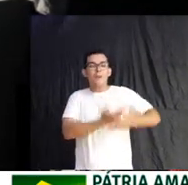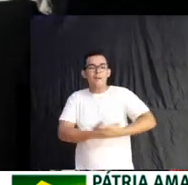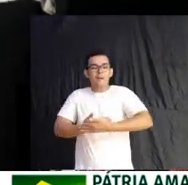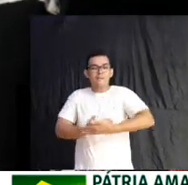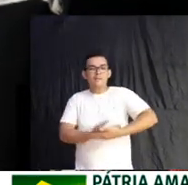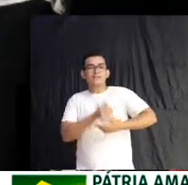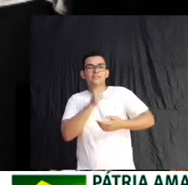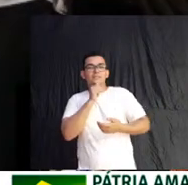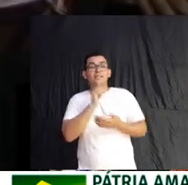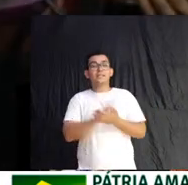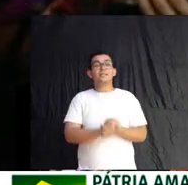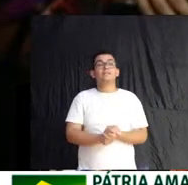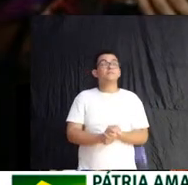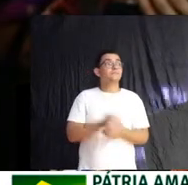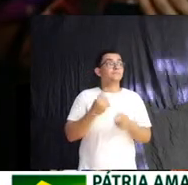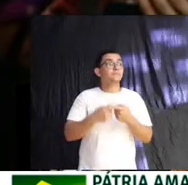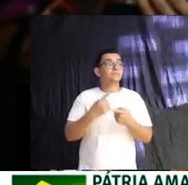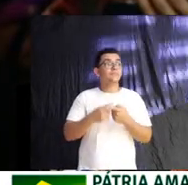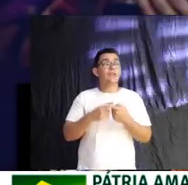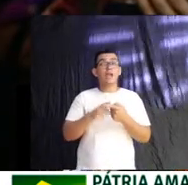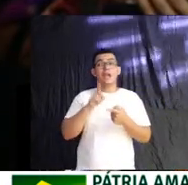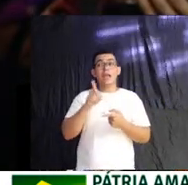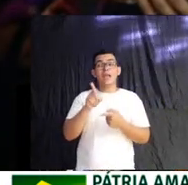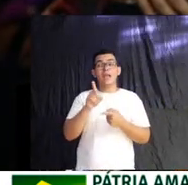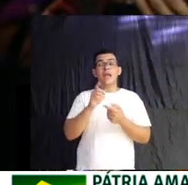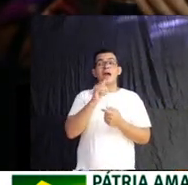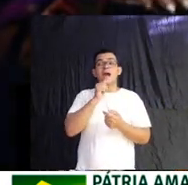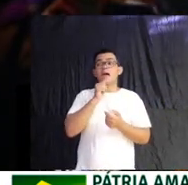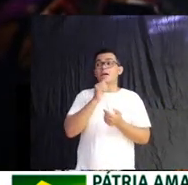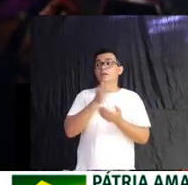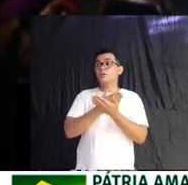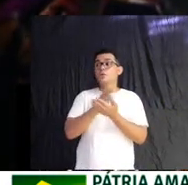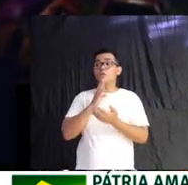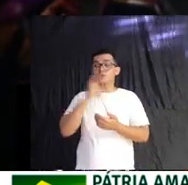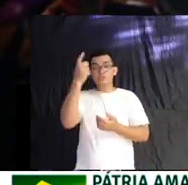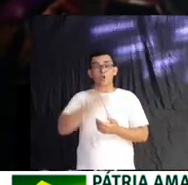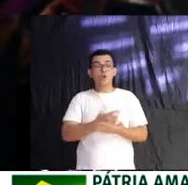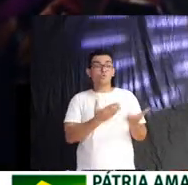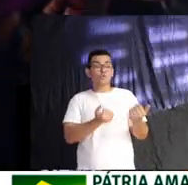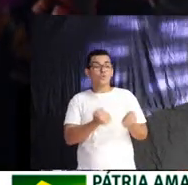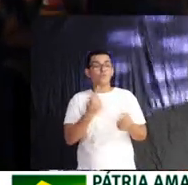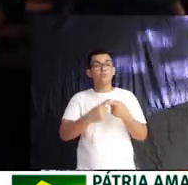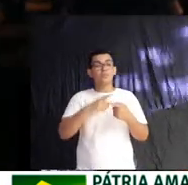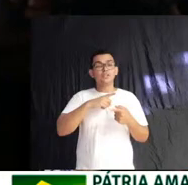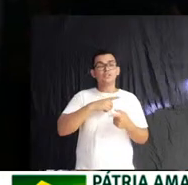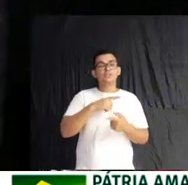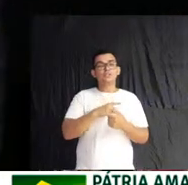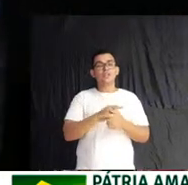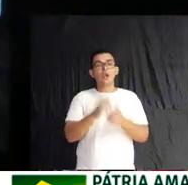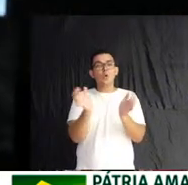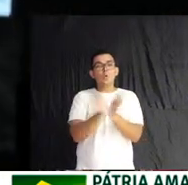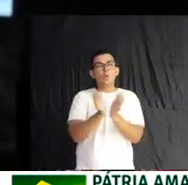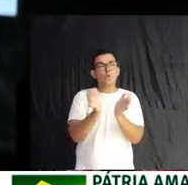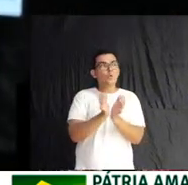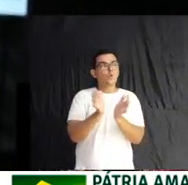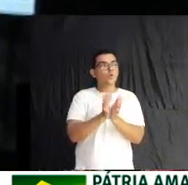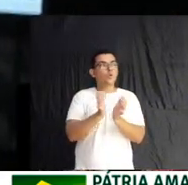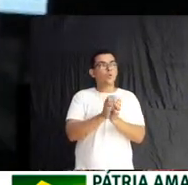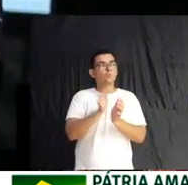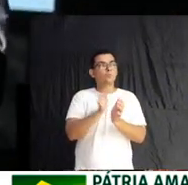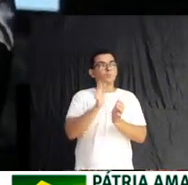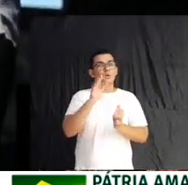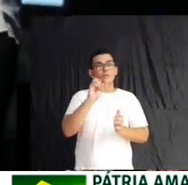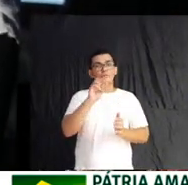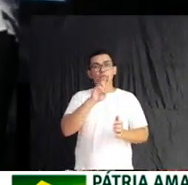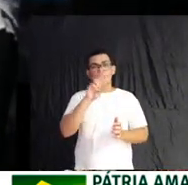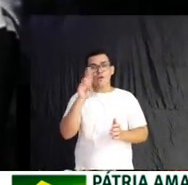comecinho, quando a gente montou uma banda chamada Forró do Bom. Eu tinha uma banda por nome de Forró do